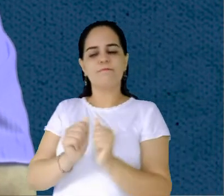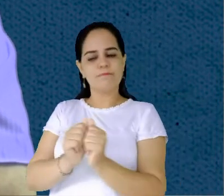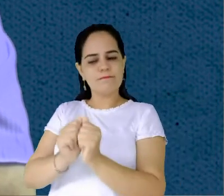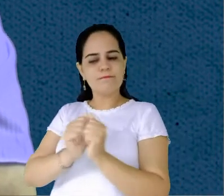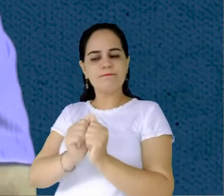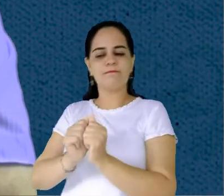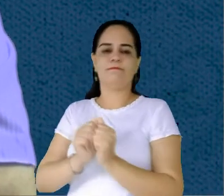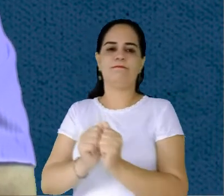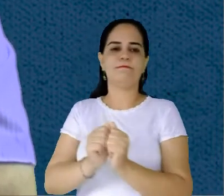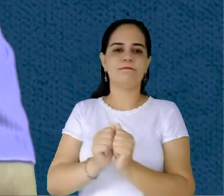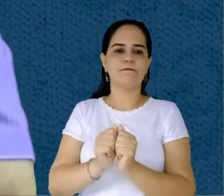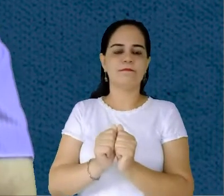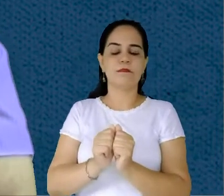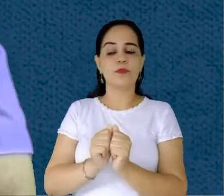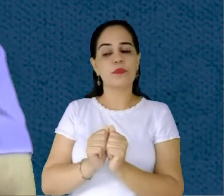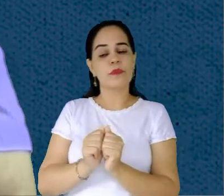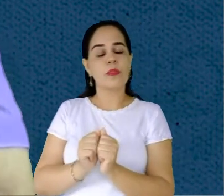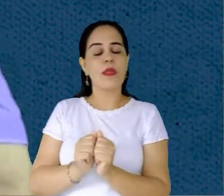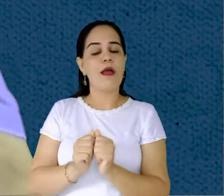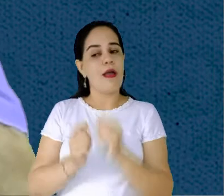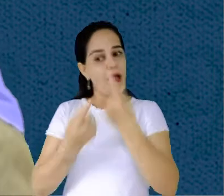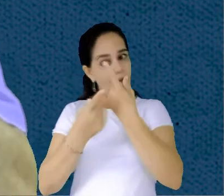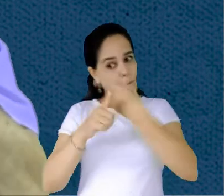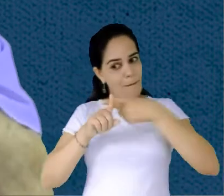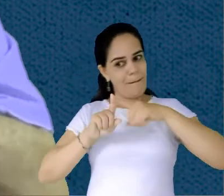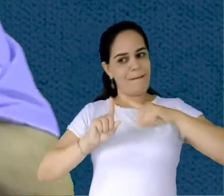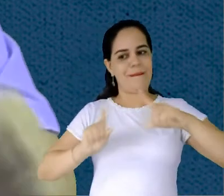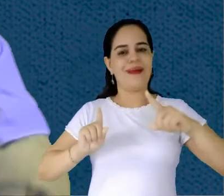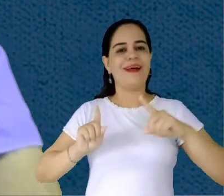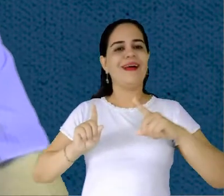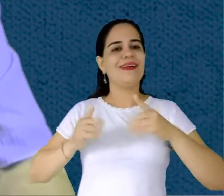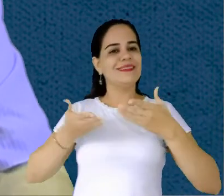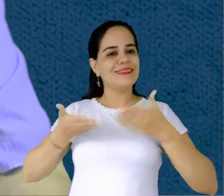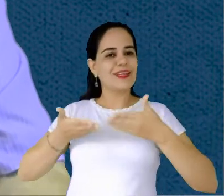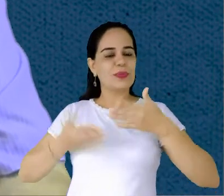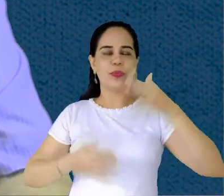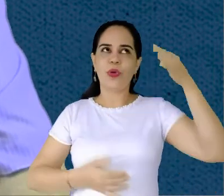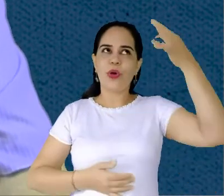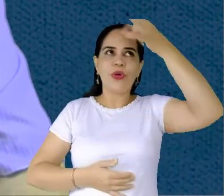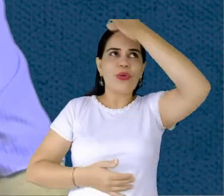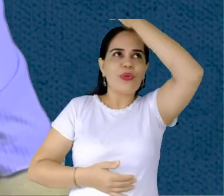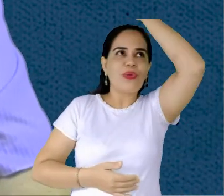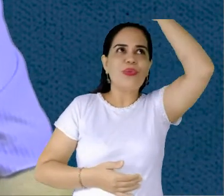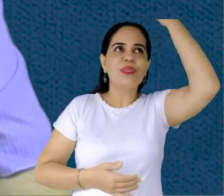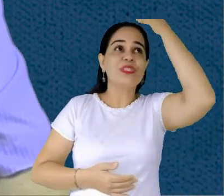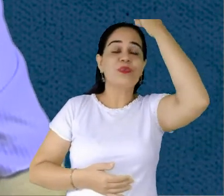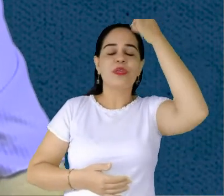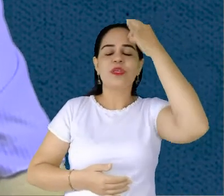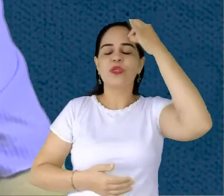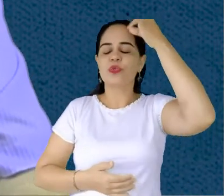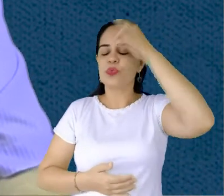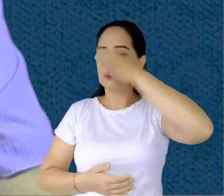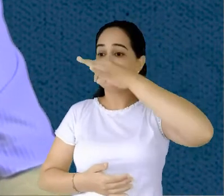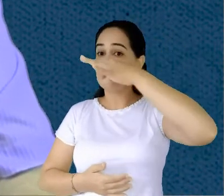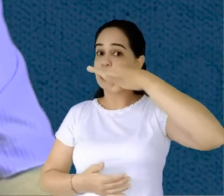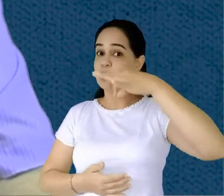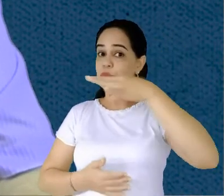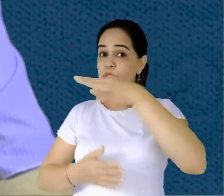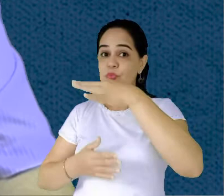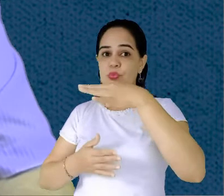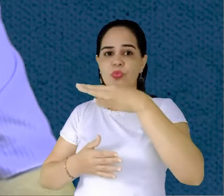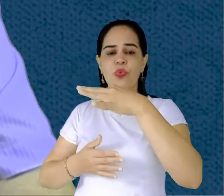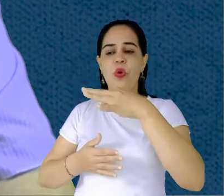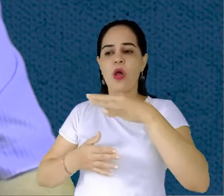enquanto estava convosco. Mas o defensor, o Espírito Santo, que o Pai enviará em meu